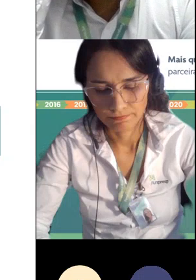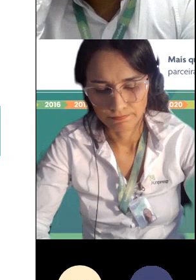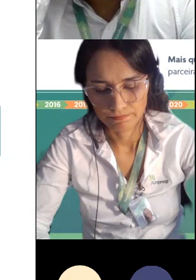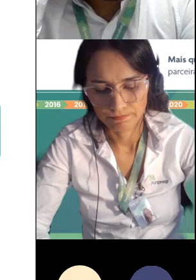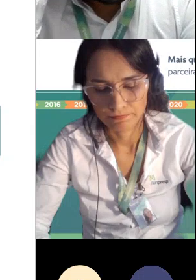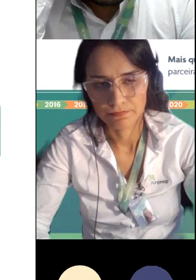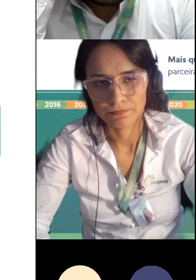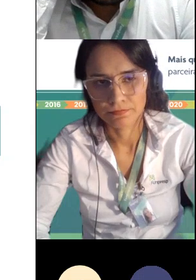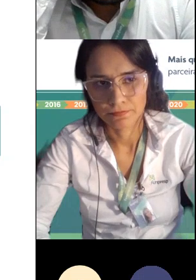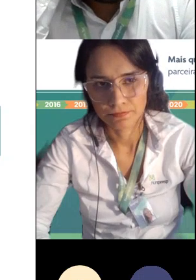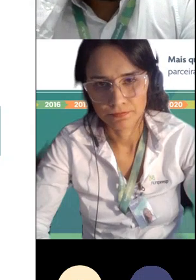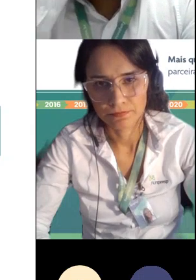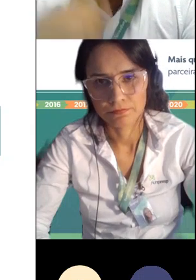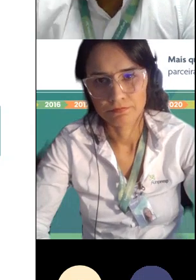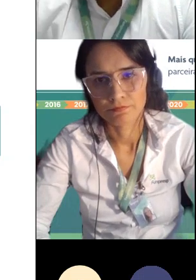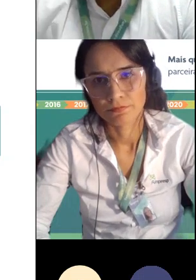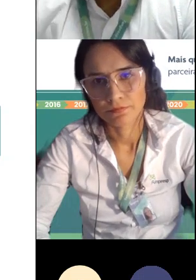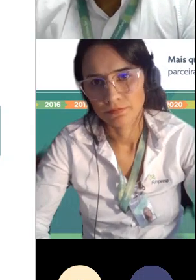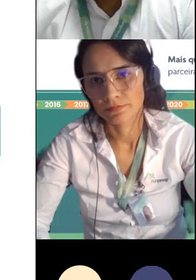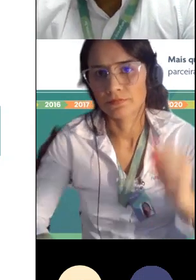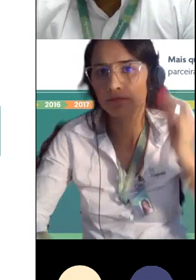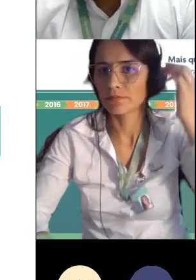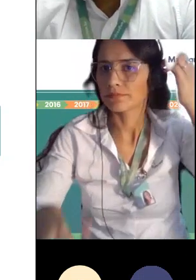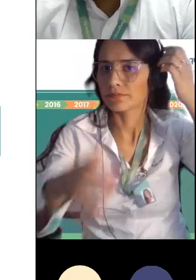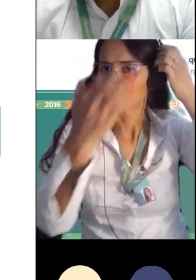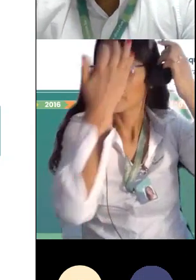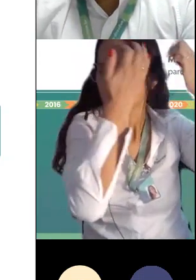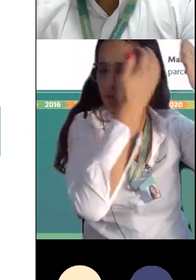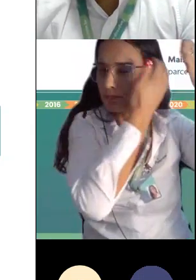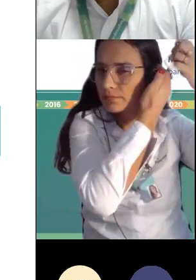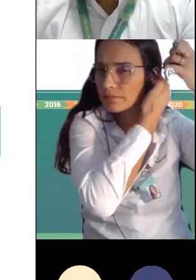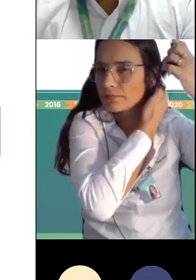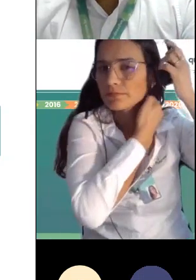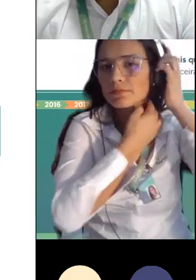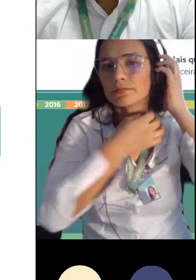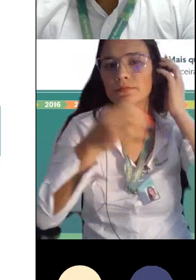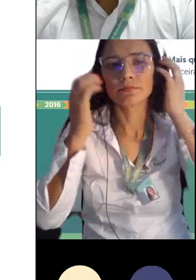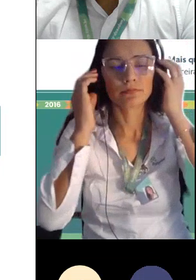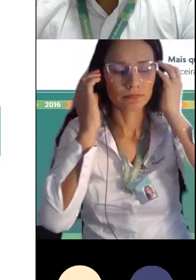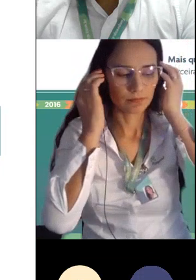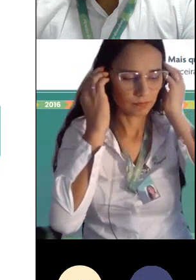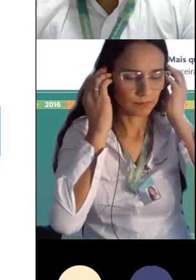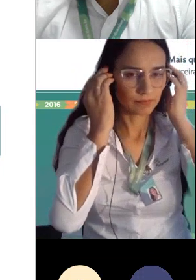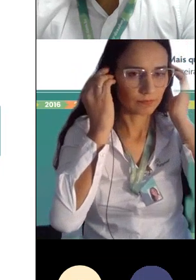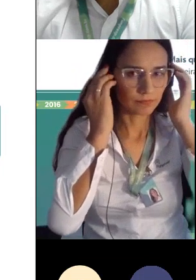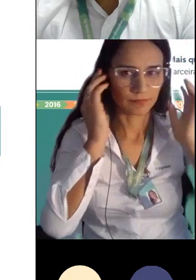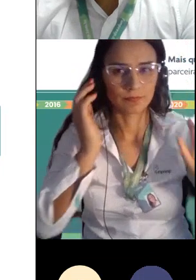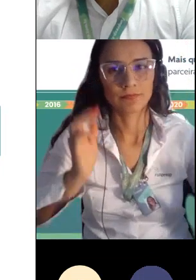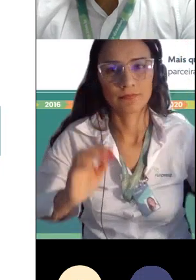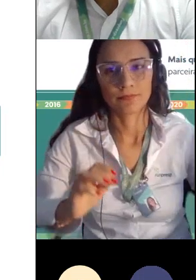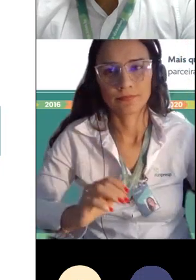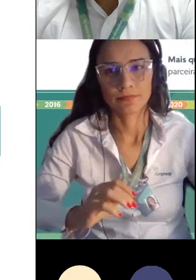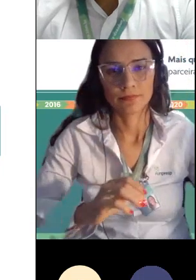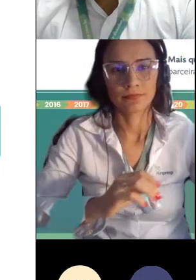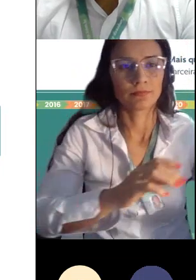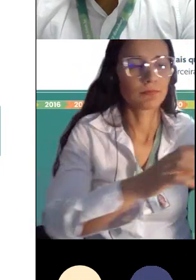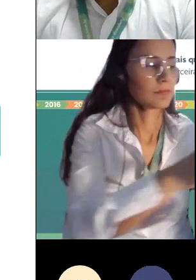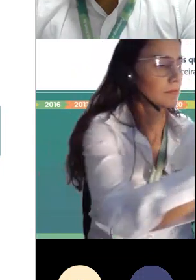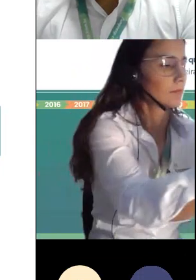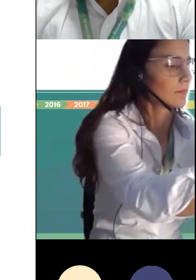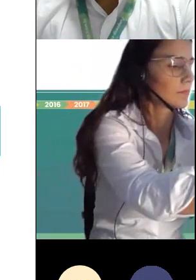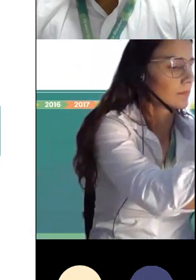uma segurança muito grande para vocês. Por quê? Porque isso mostra que é o servidor cuidando da